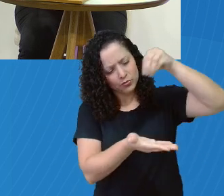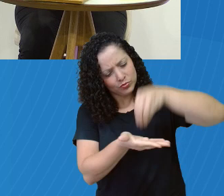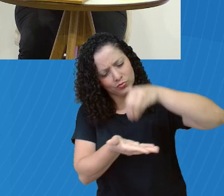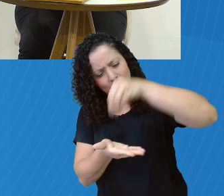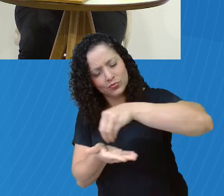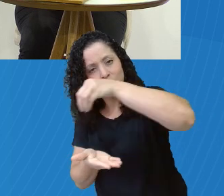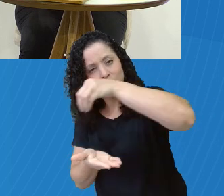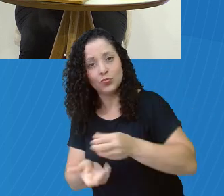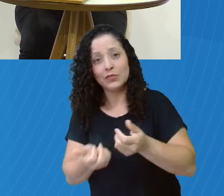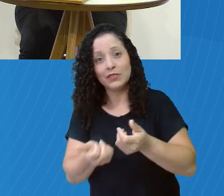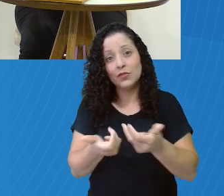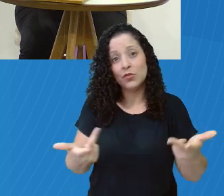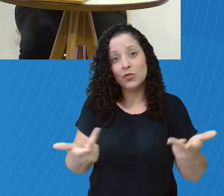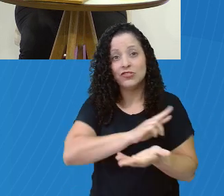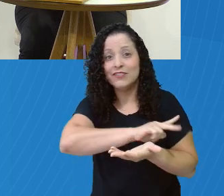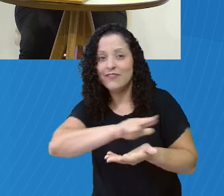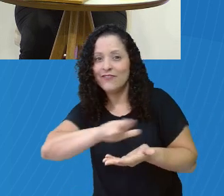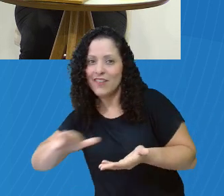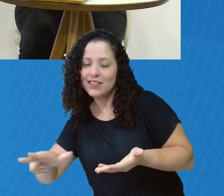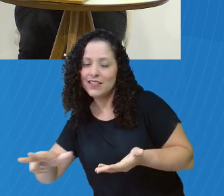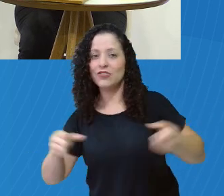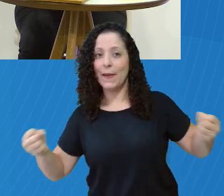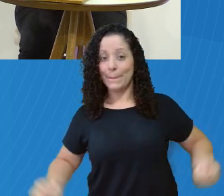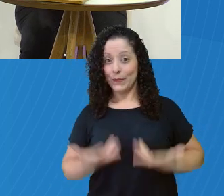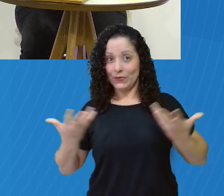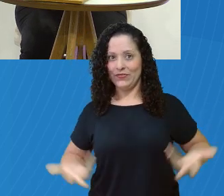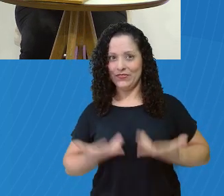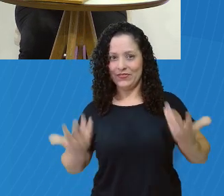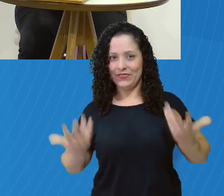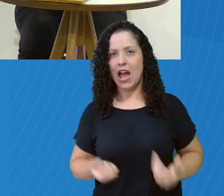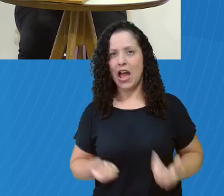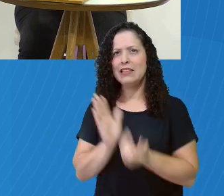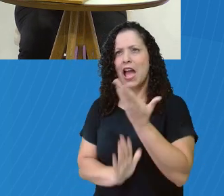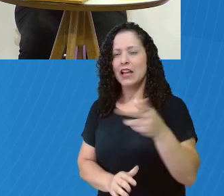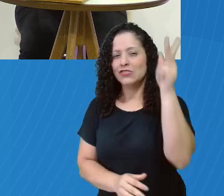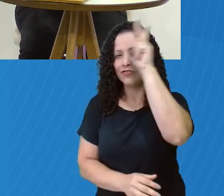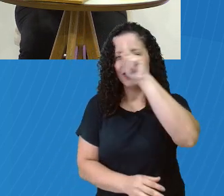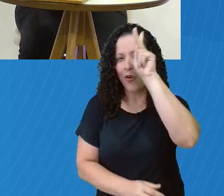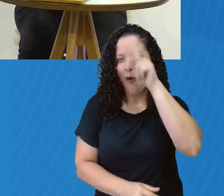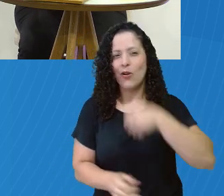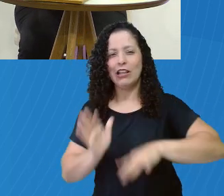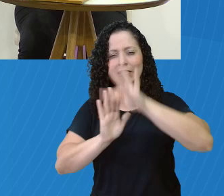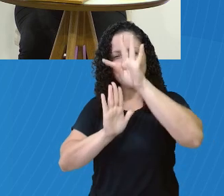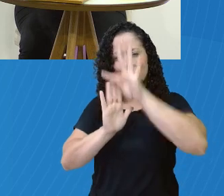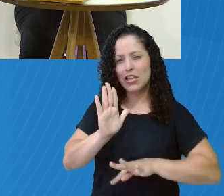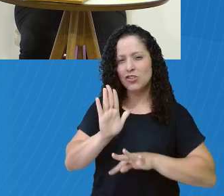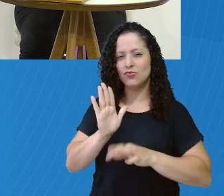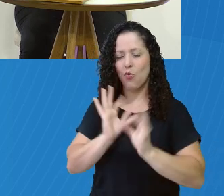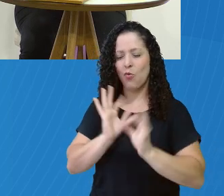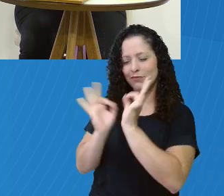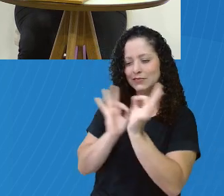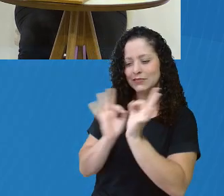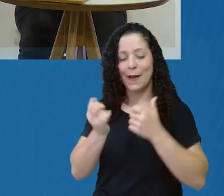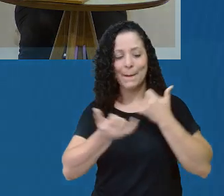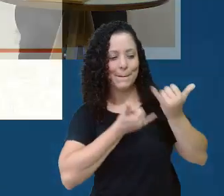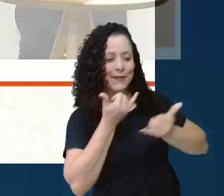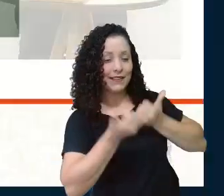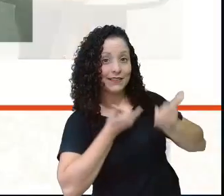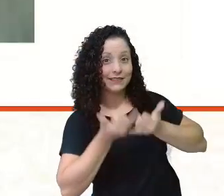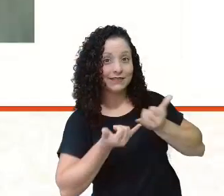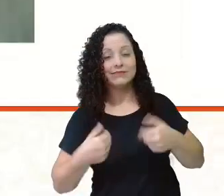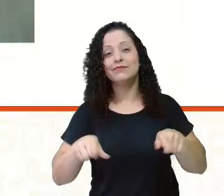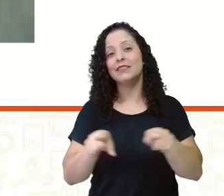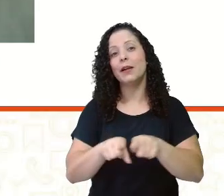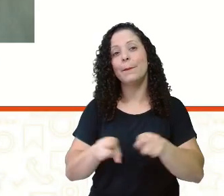que podem servir de motivo para a gente criar uma história, para a gente fazer uma produção de texto, para a gente fazer uma brincadeira,